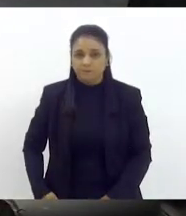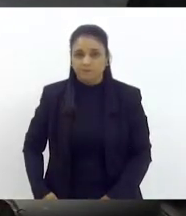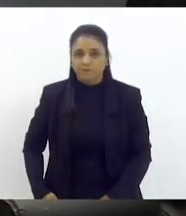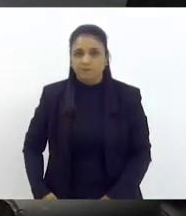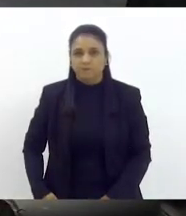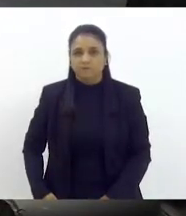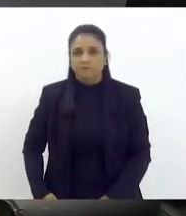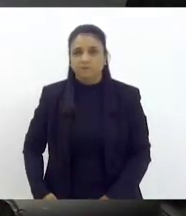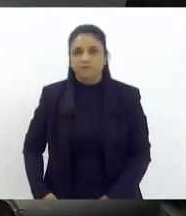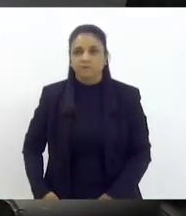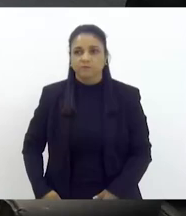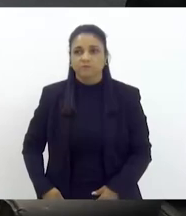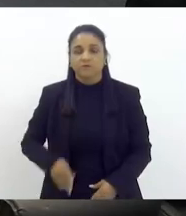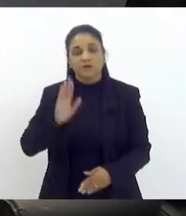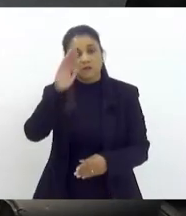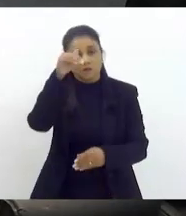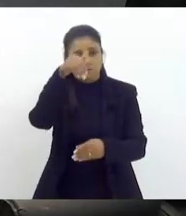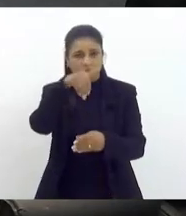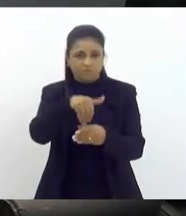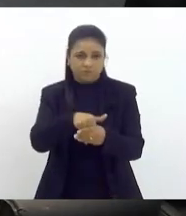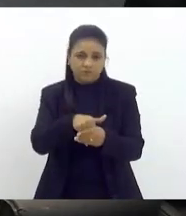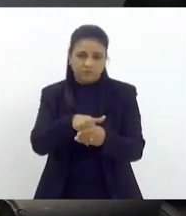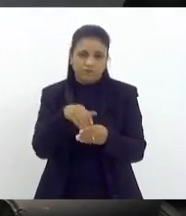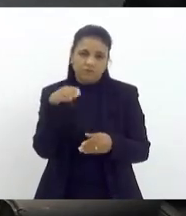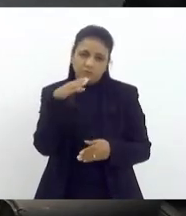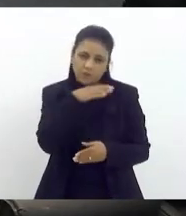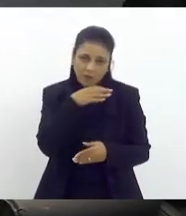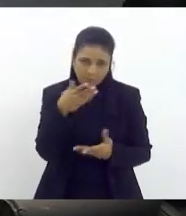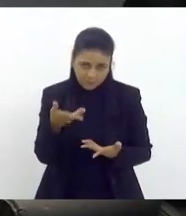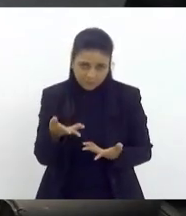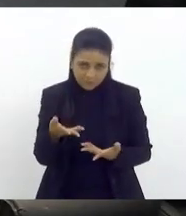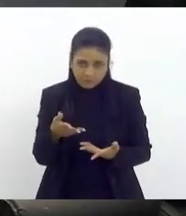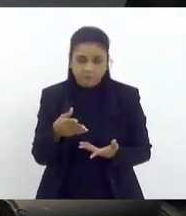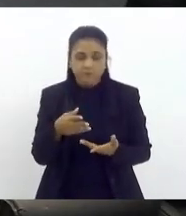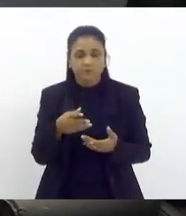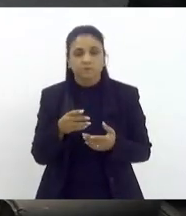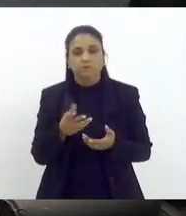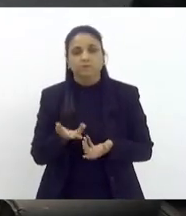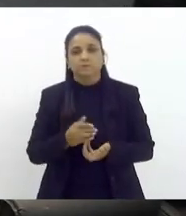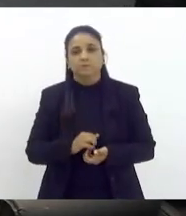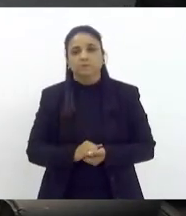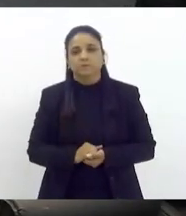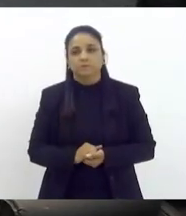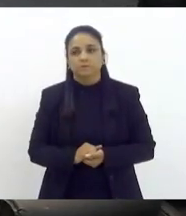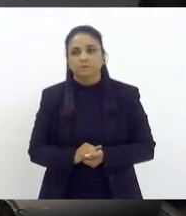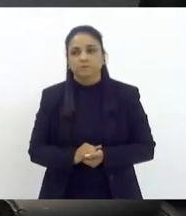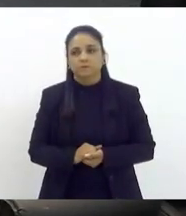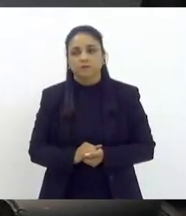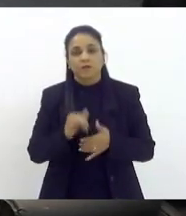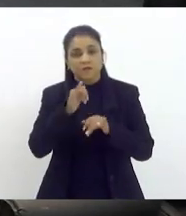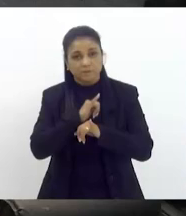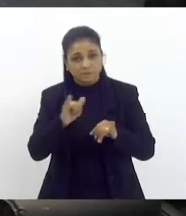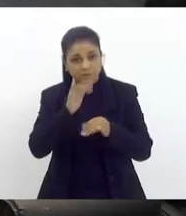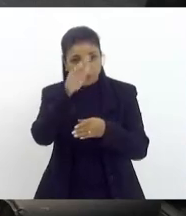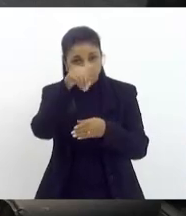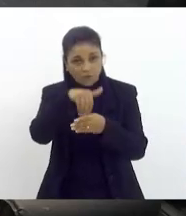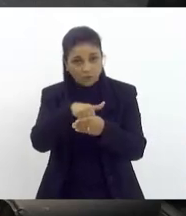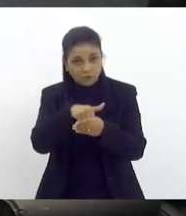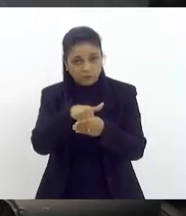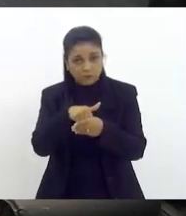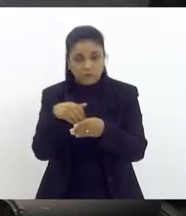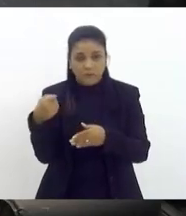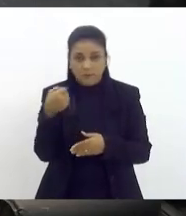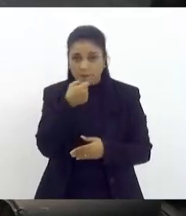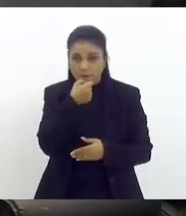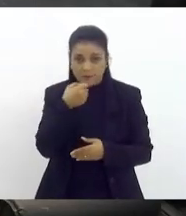ela vai declarar o voto só para andar mais rápido pode ser ela vai declarar o voto ok